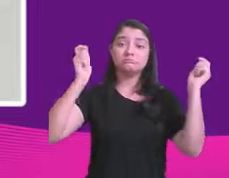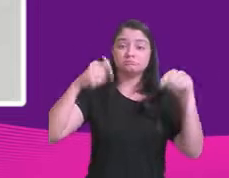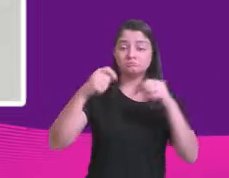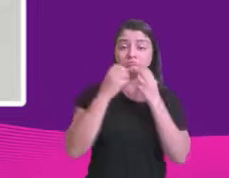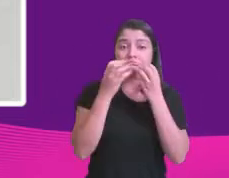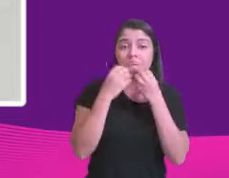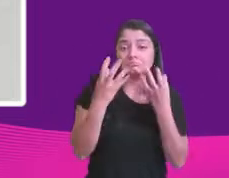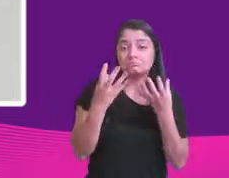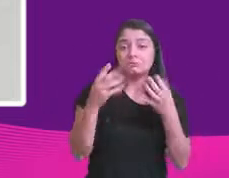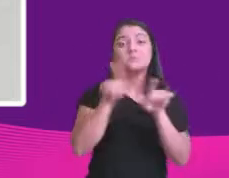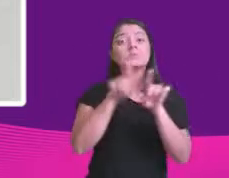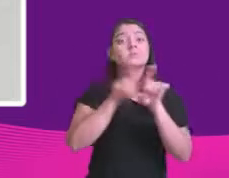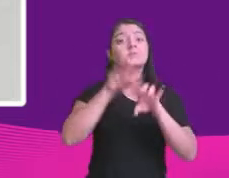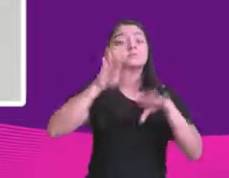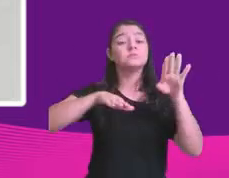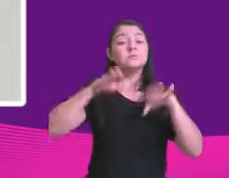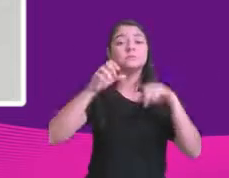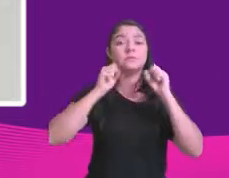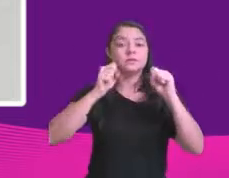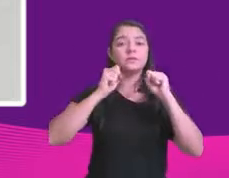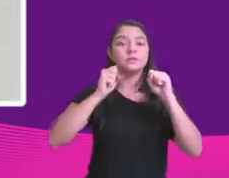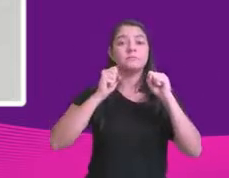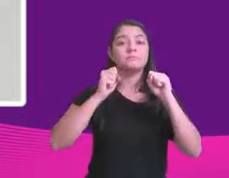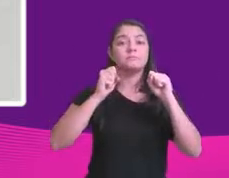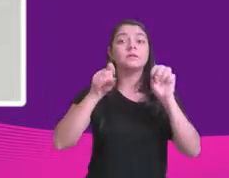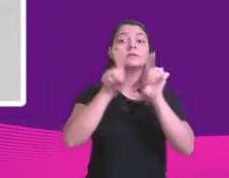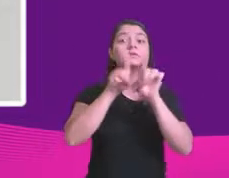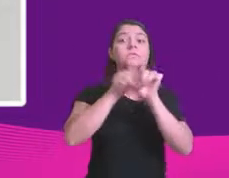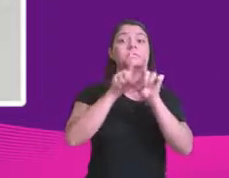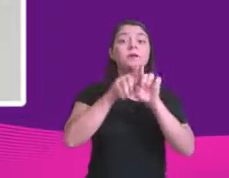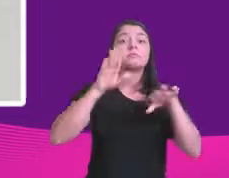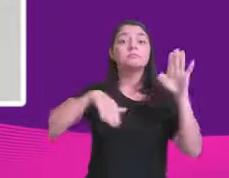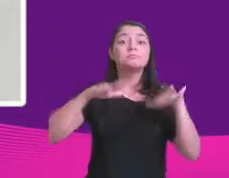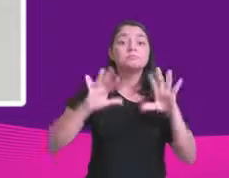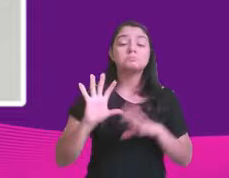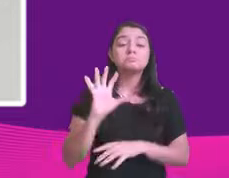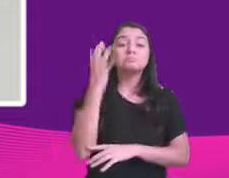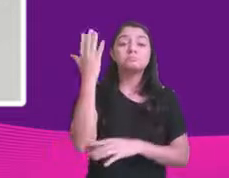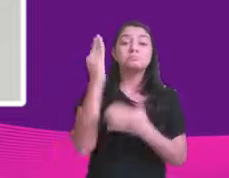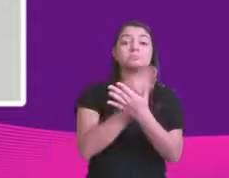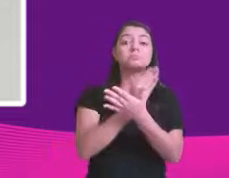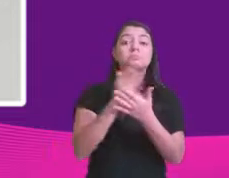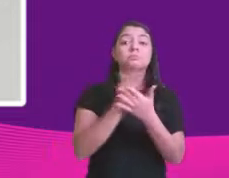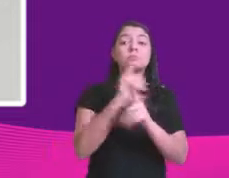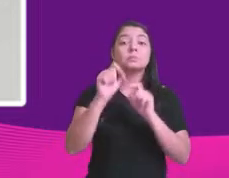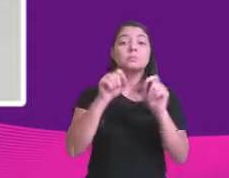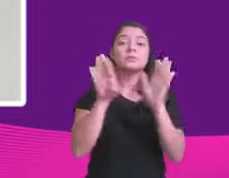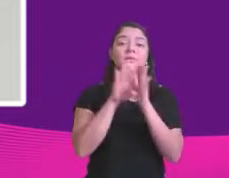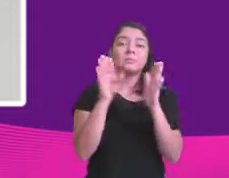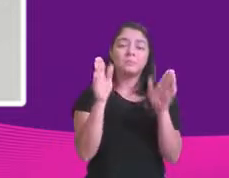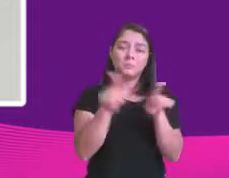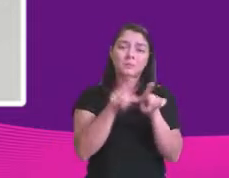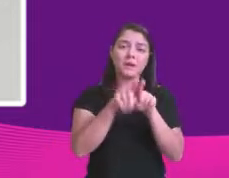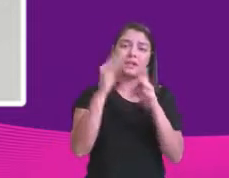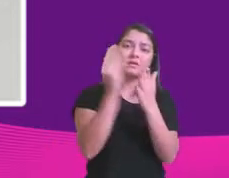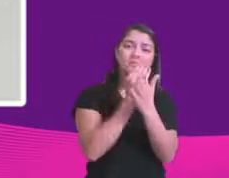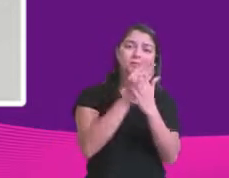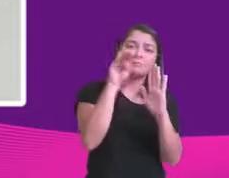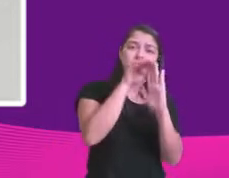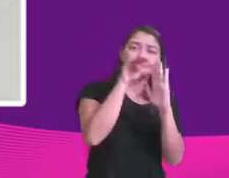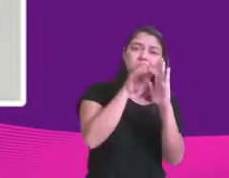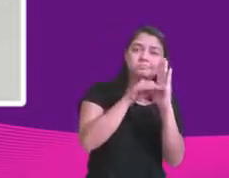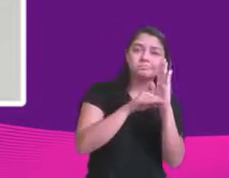casos de carcinomatose. Ela é boa e normalmente os relatos mostram dificuldade de reparação de DNA de célula